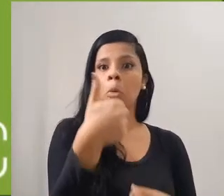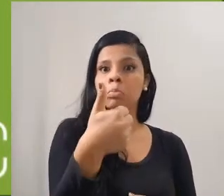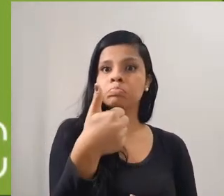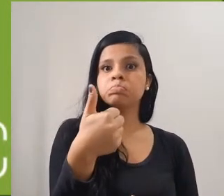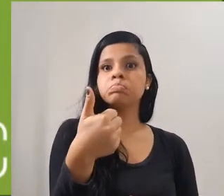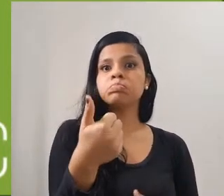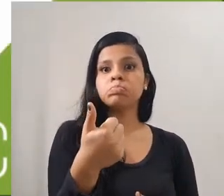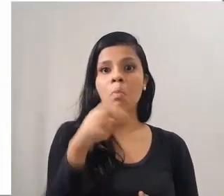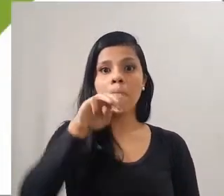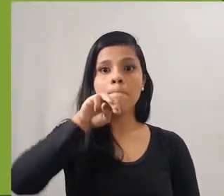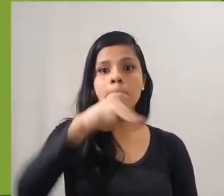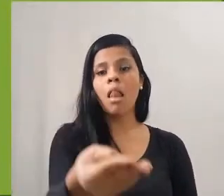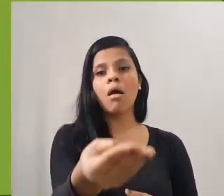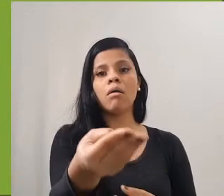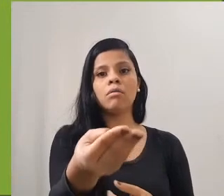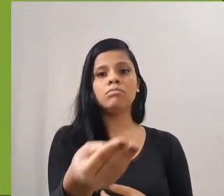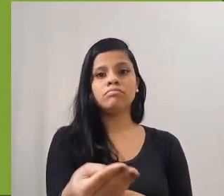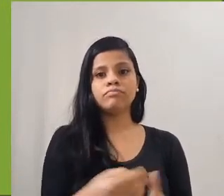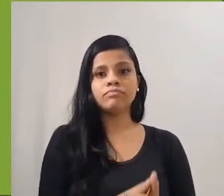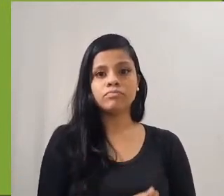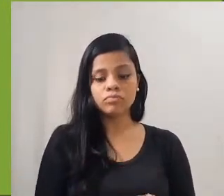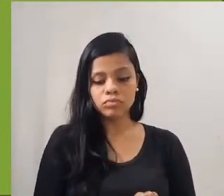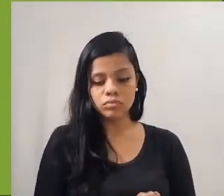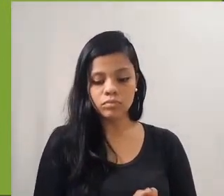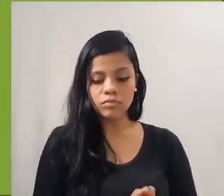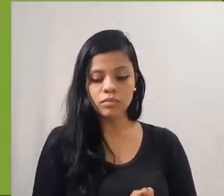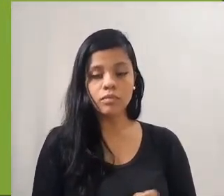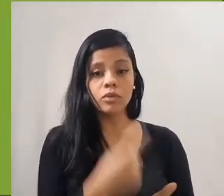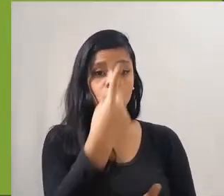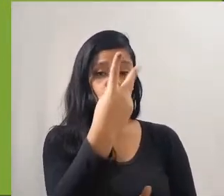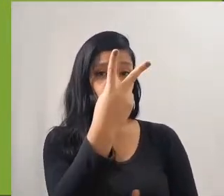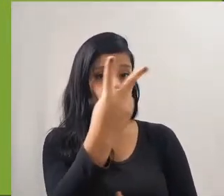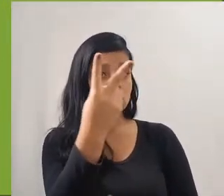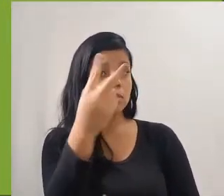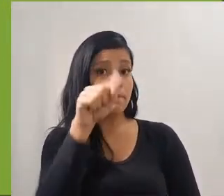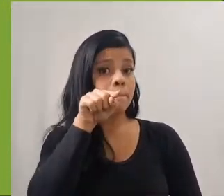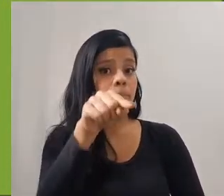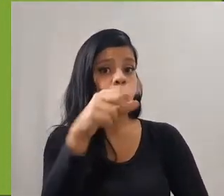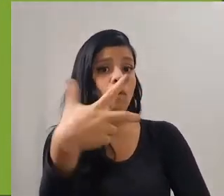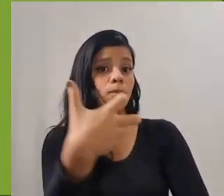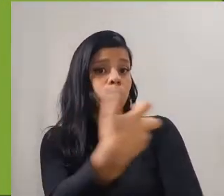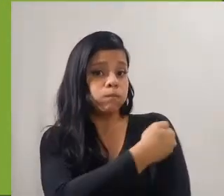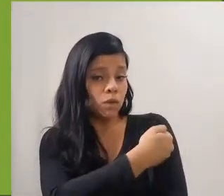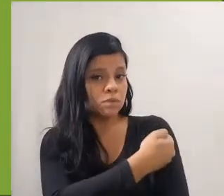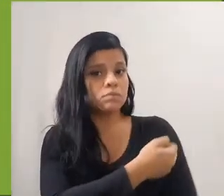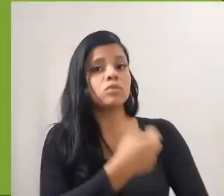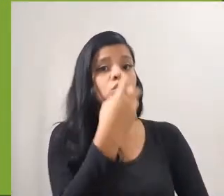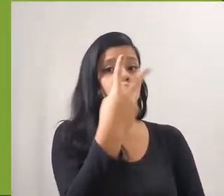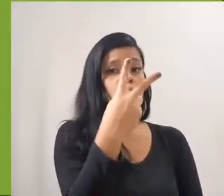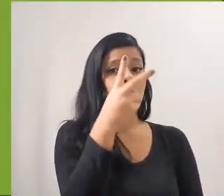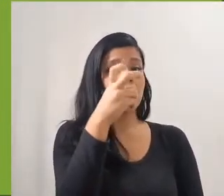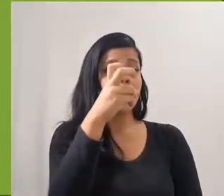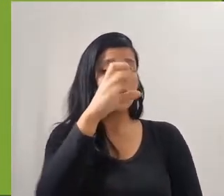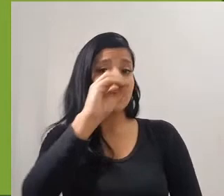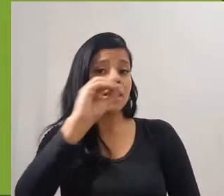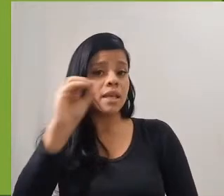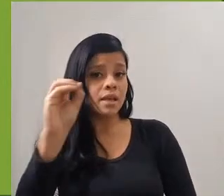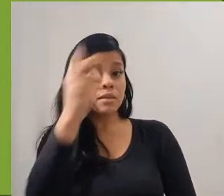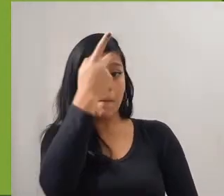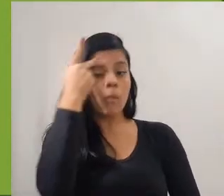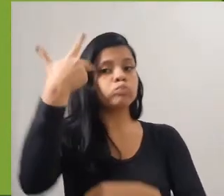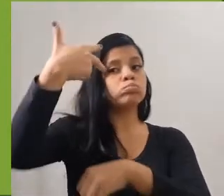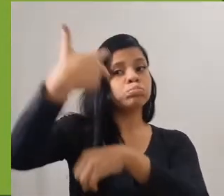financiamento. Além dos números que as ações geram, das 12 mil vacinas aplicadas, das 2.500 ligações